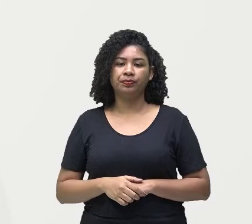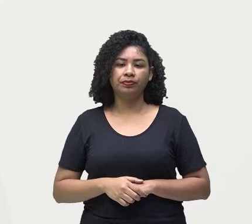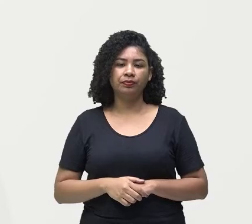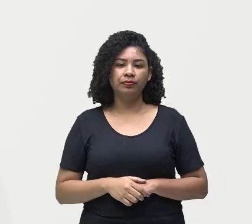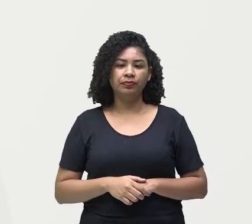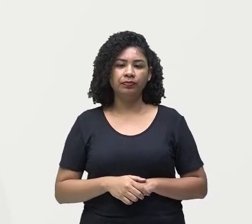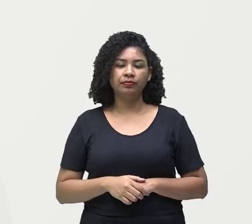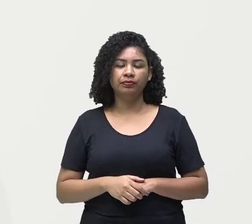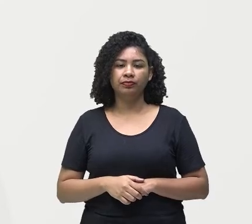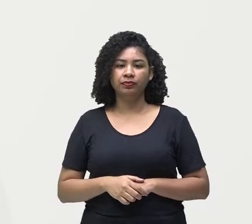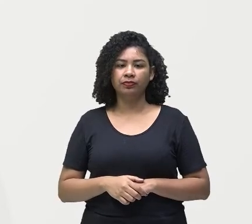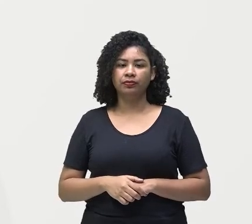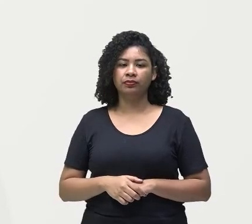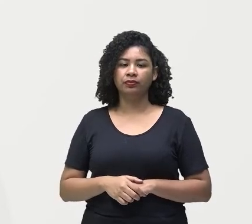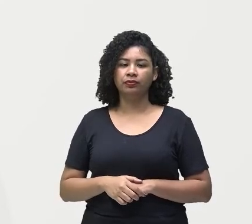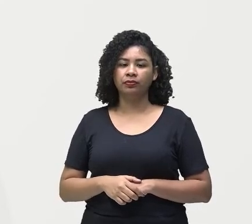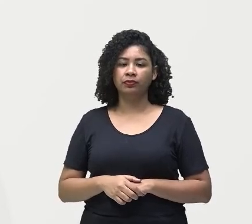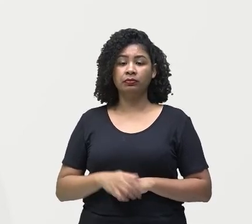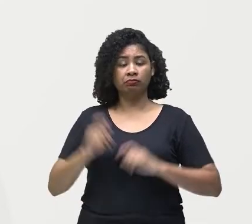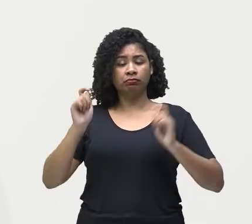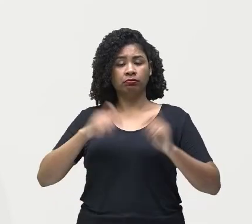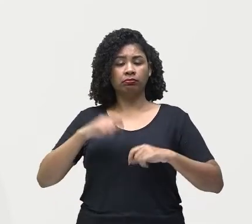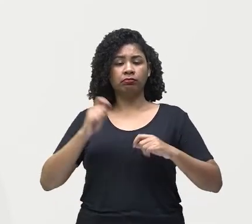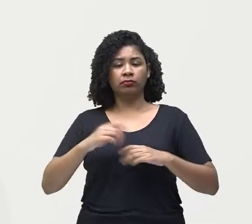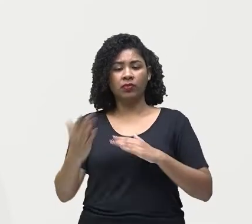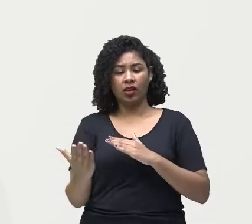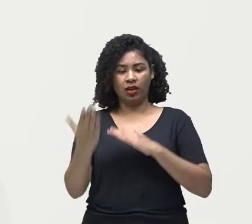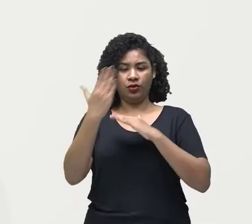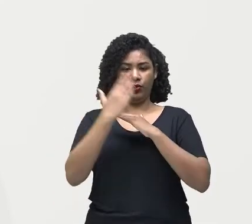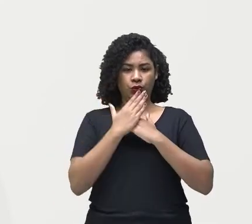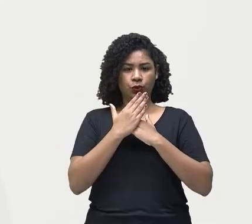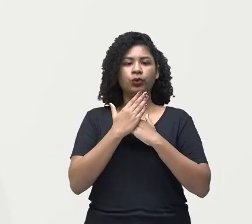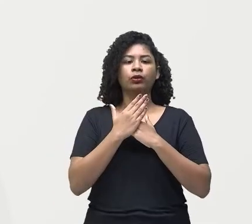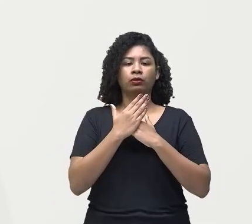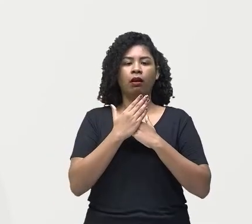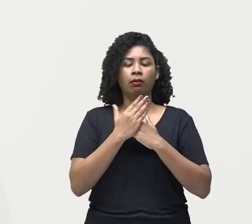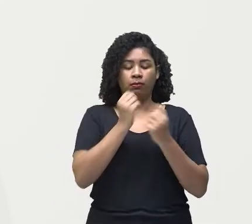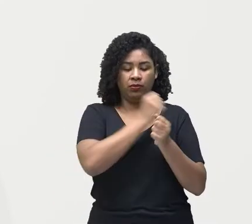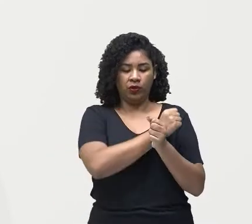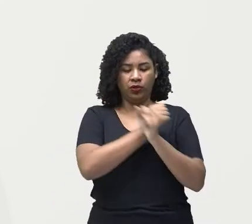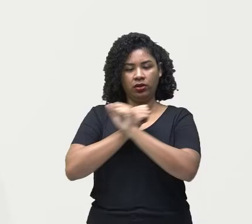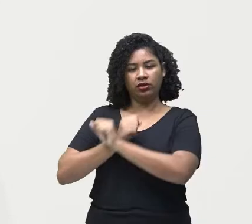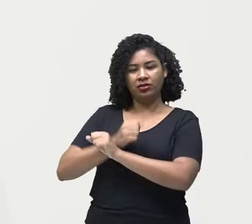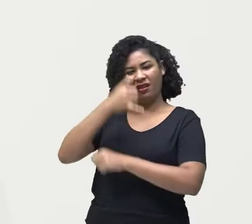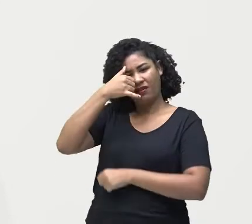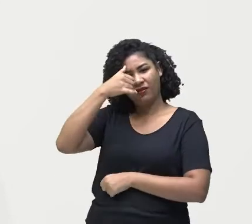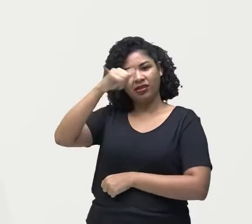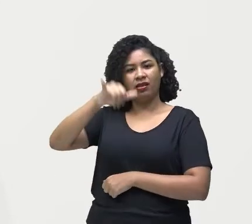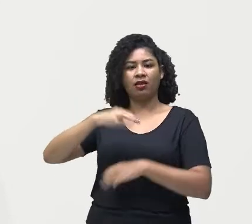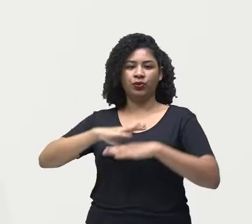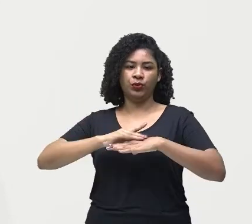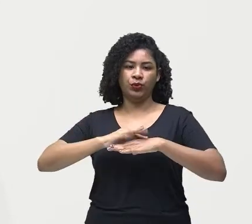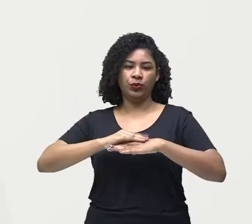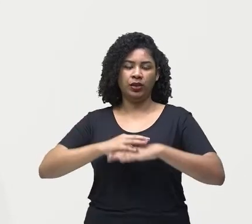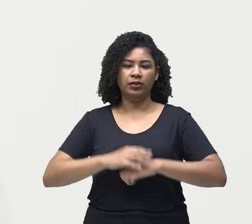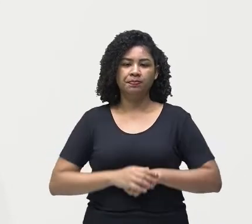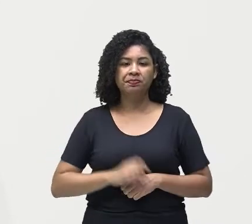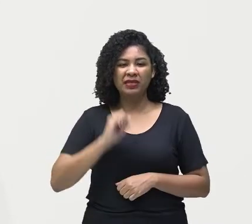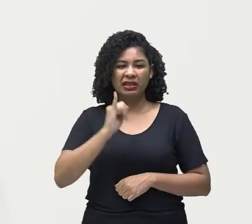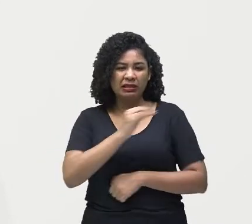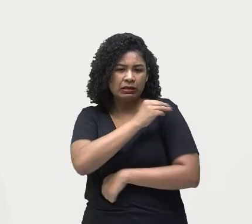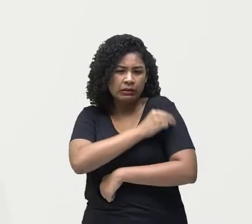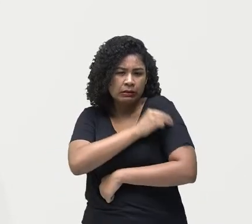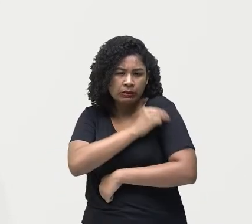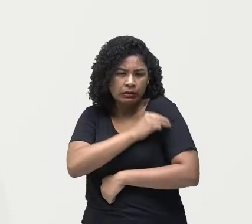das principais medidas que nos ajudam a combater doenças. Quando não se tem álcool em gel, é